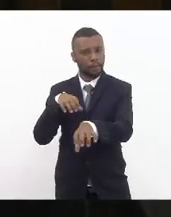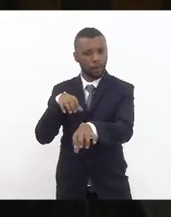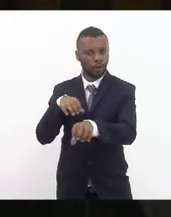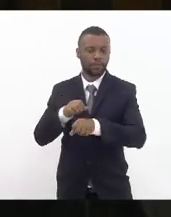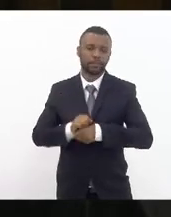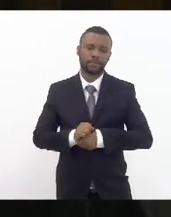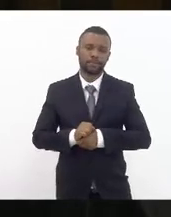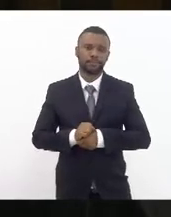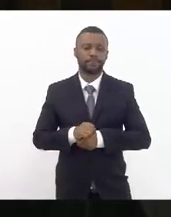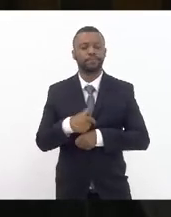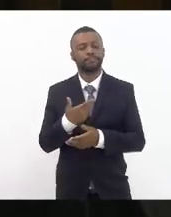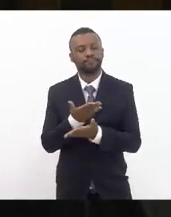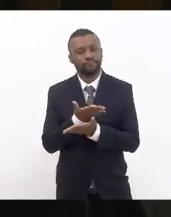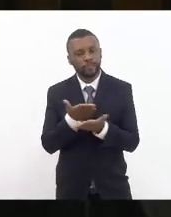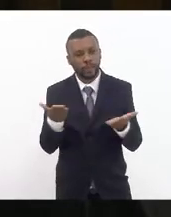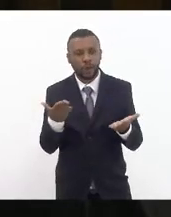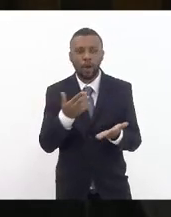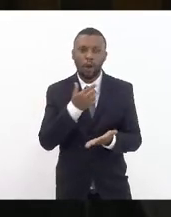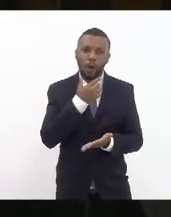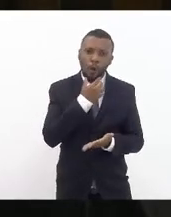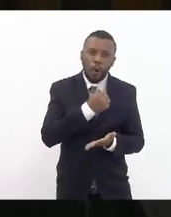senhoras e senhores